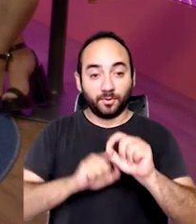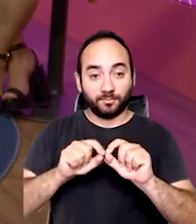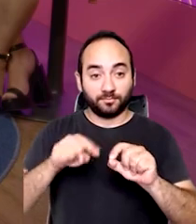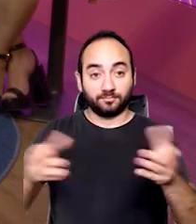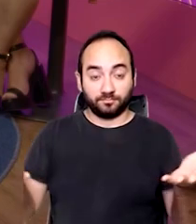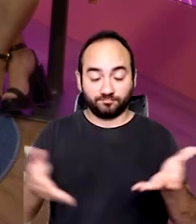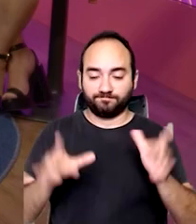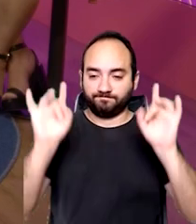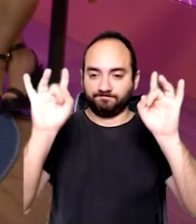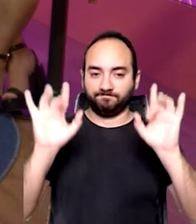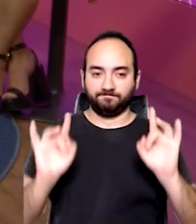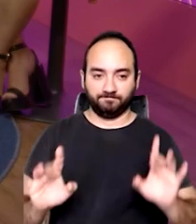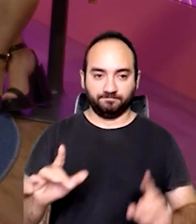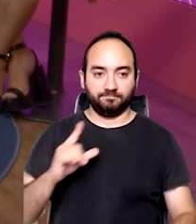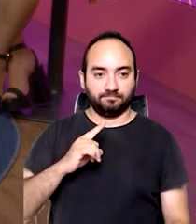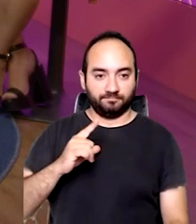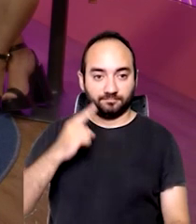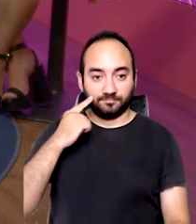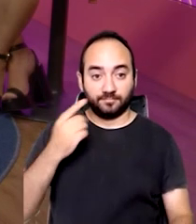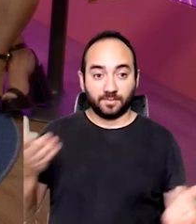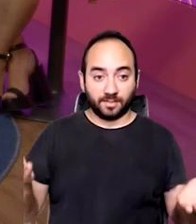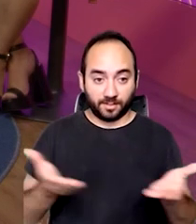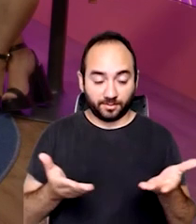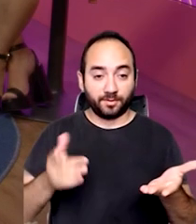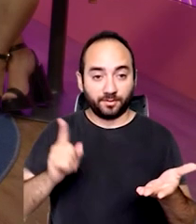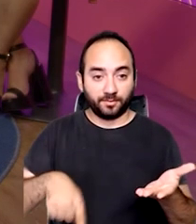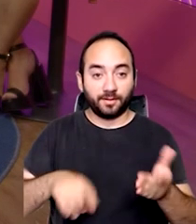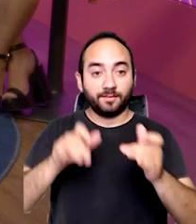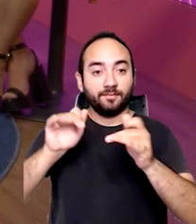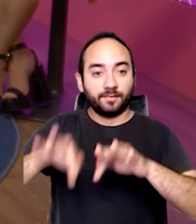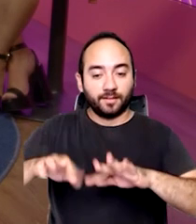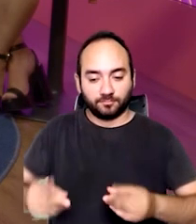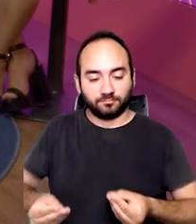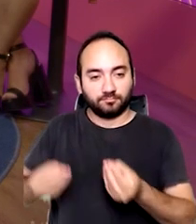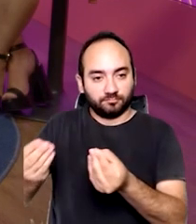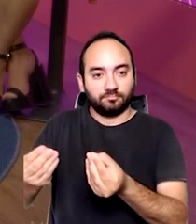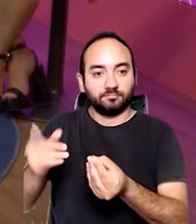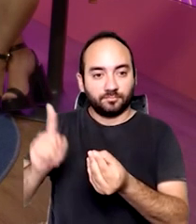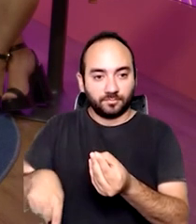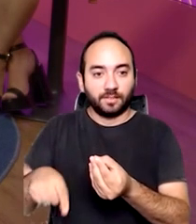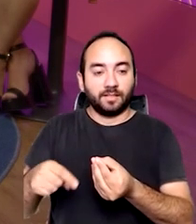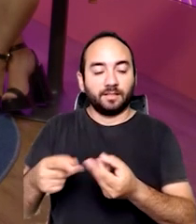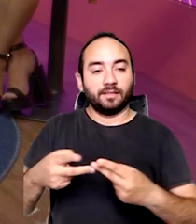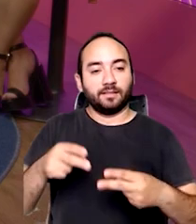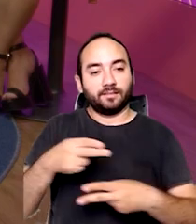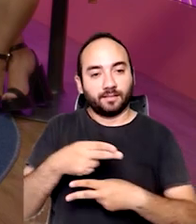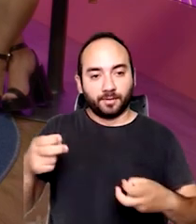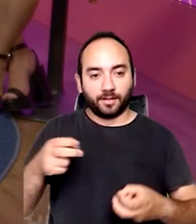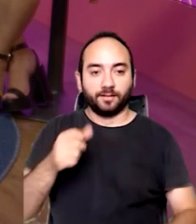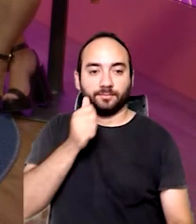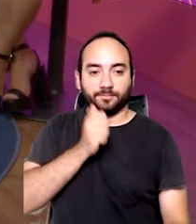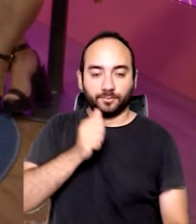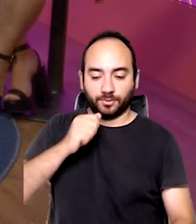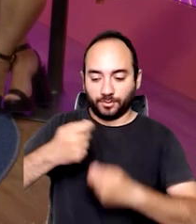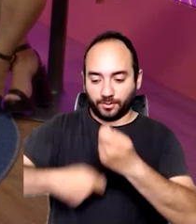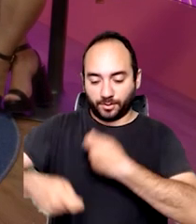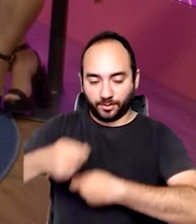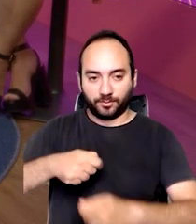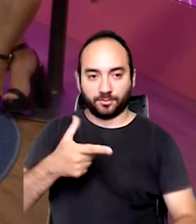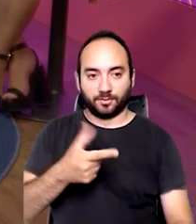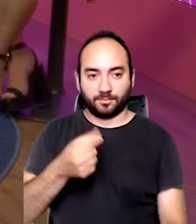edição de hoje é para lá de especial estamos aqui com as finalistas do prêmio sebrai mulher de negócios